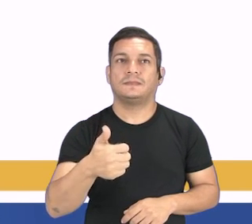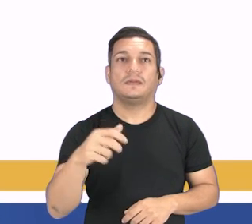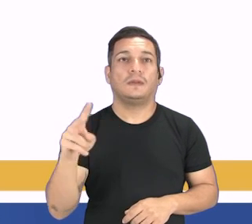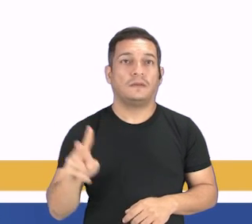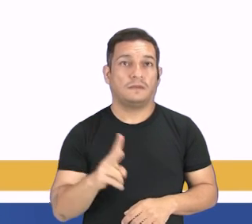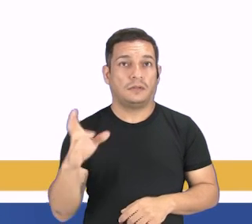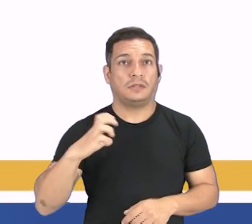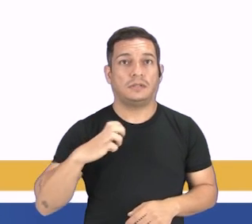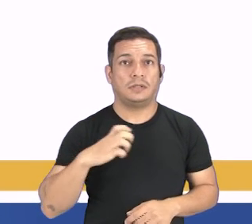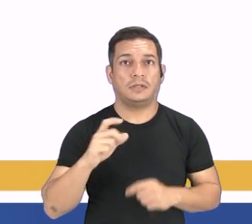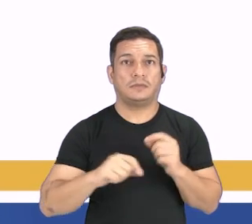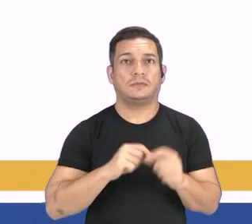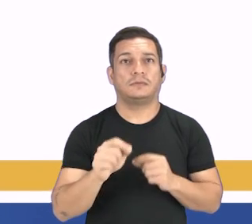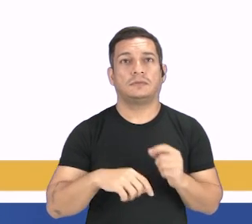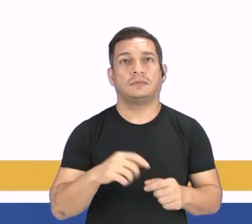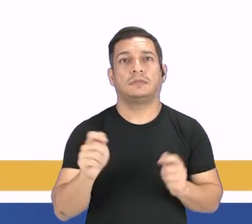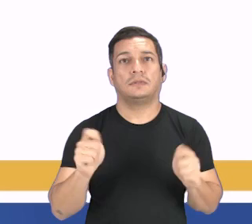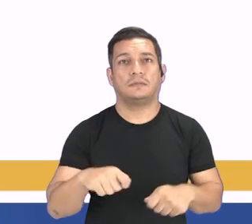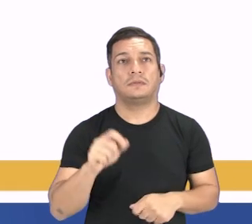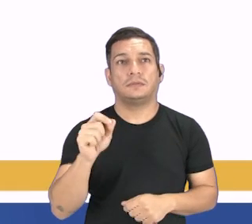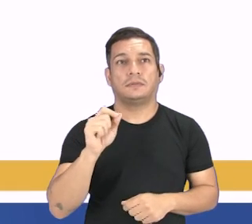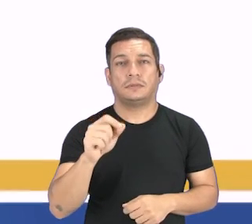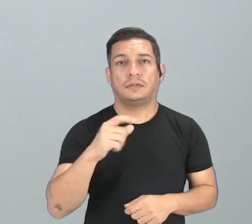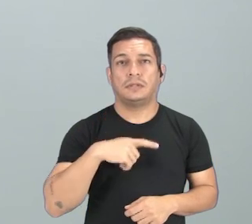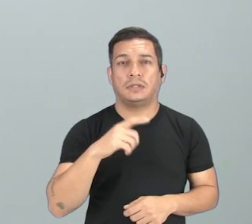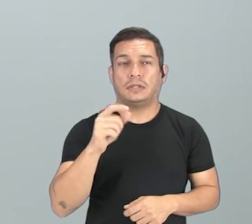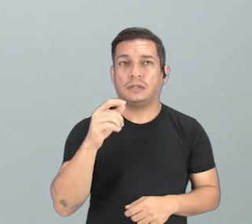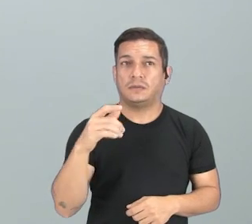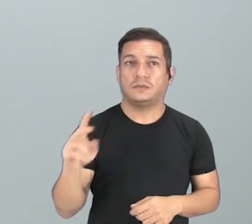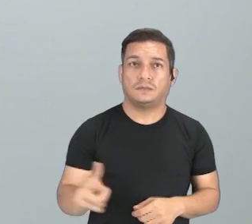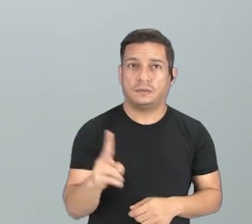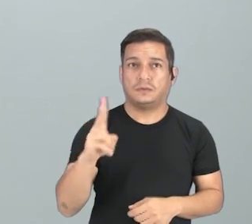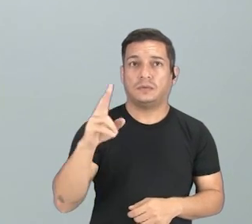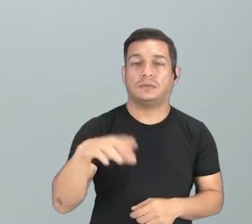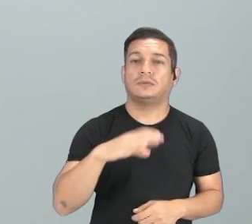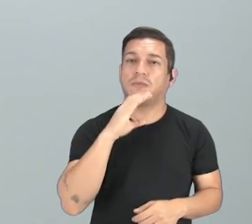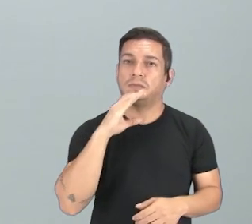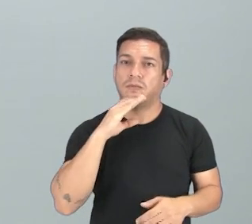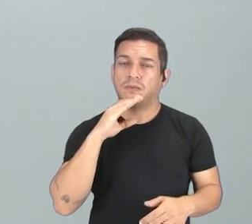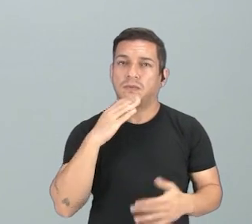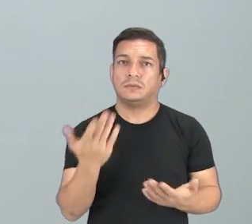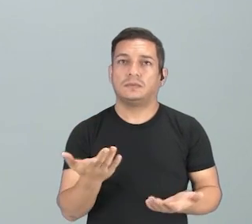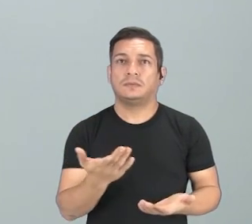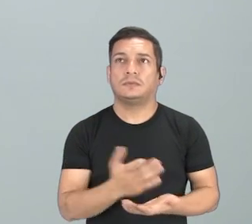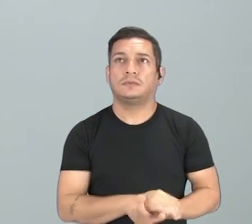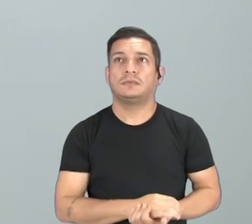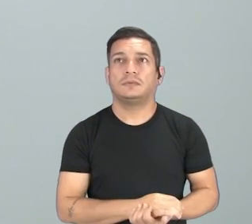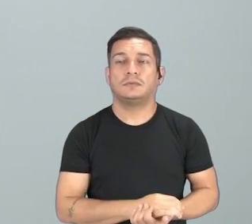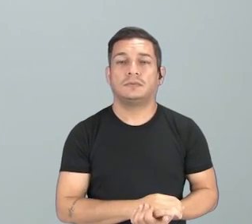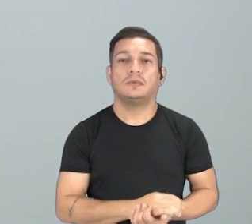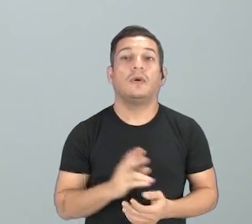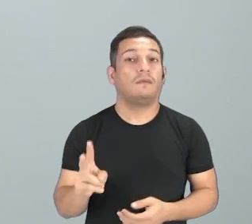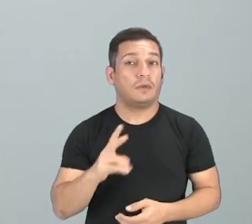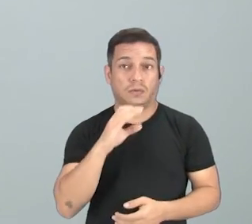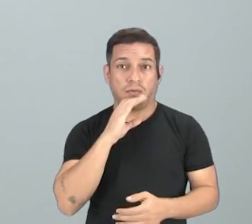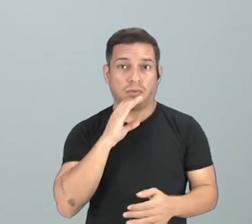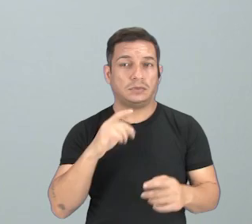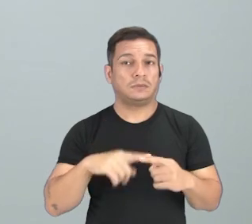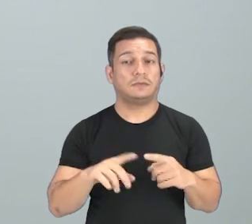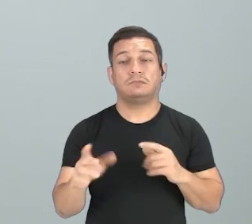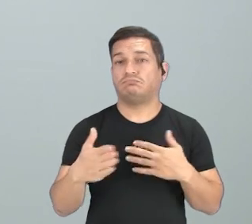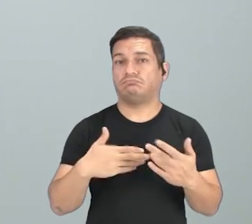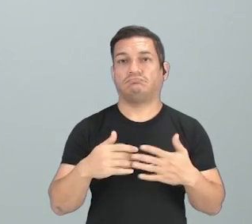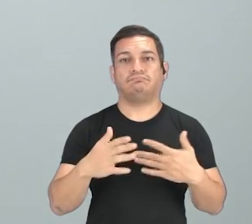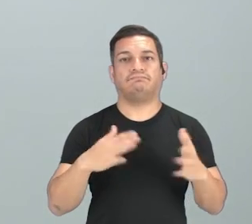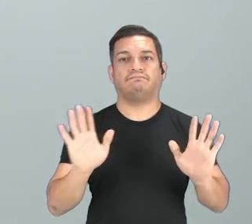valores éticos não são capazes de comprometer os valores cognitivos, né? o valor cognitivo é independente.